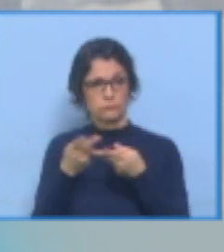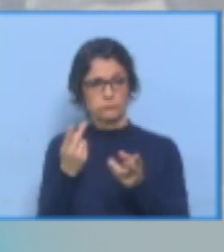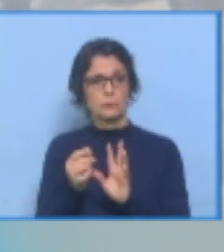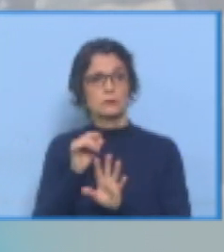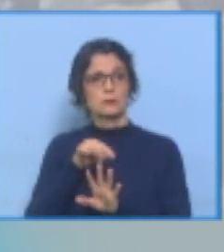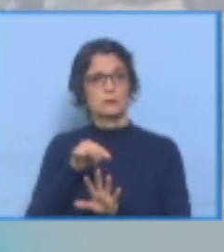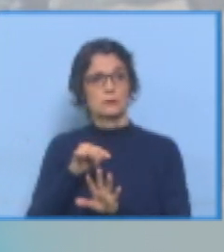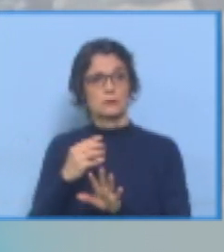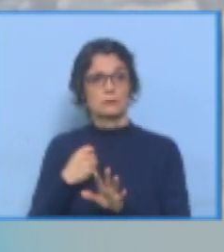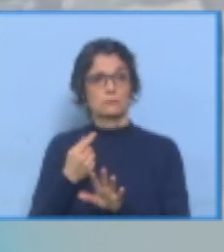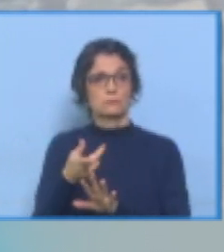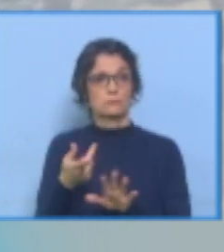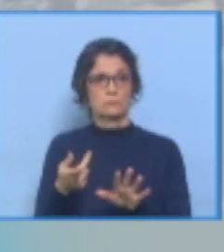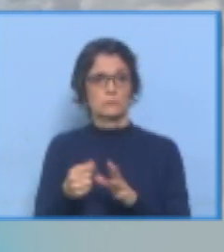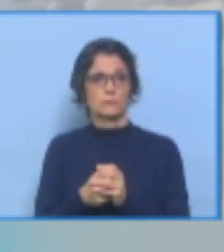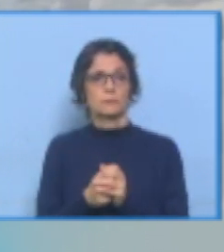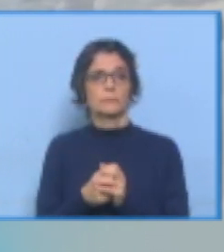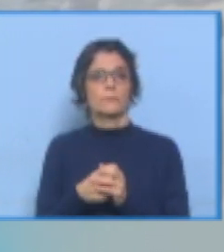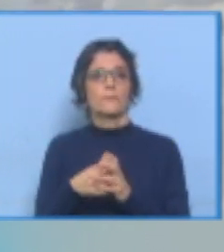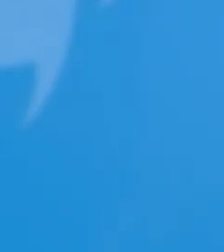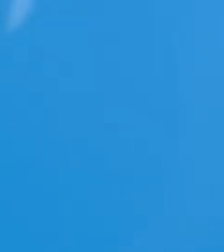mostrarmos outros temas da atualidade.